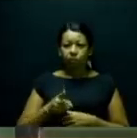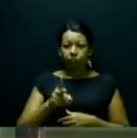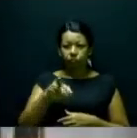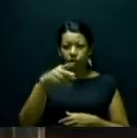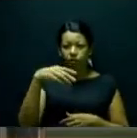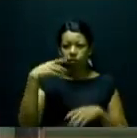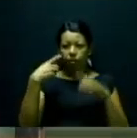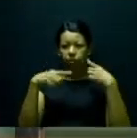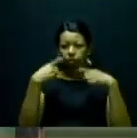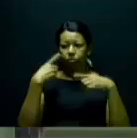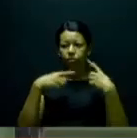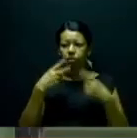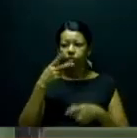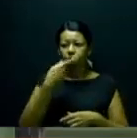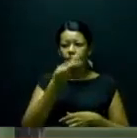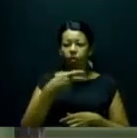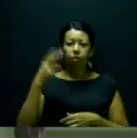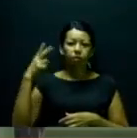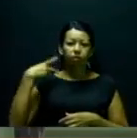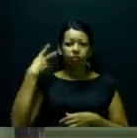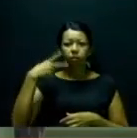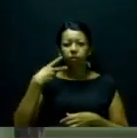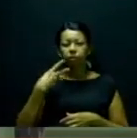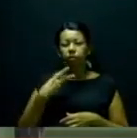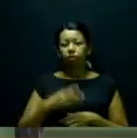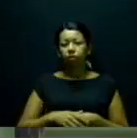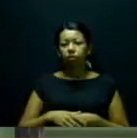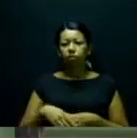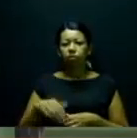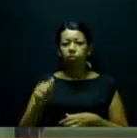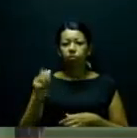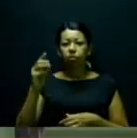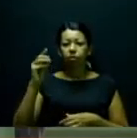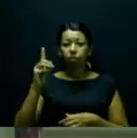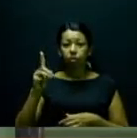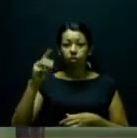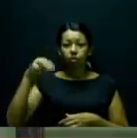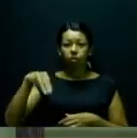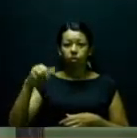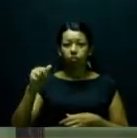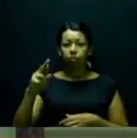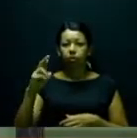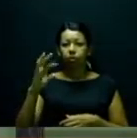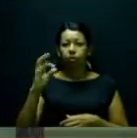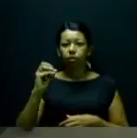Continua em discussão com a palavra vereador Ademário.